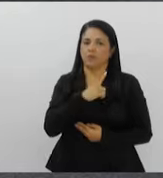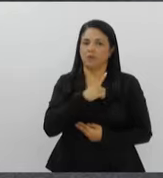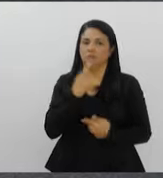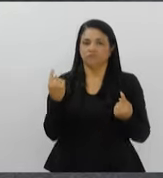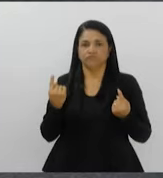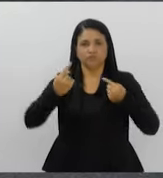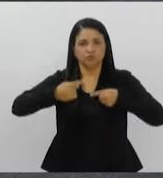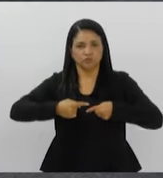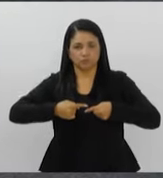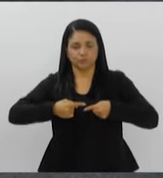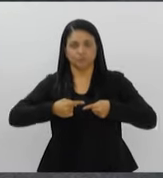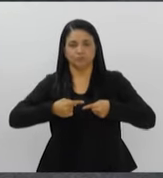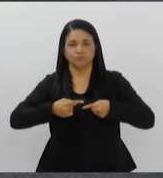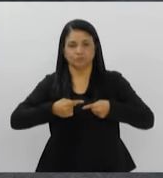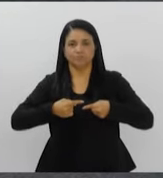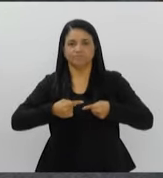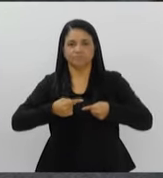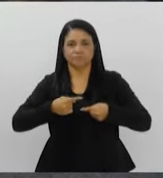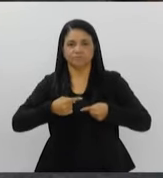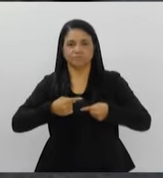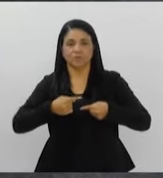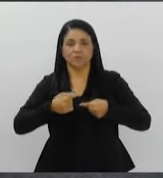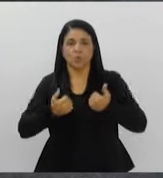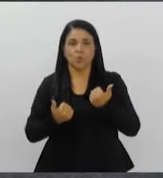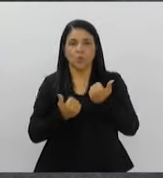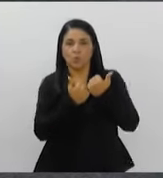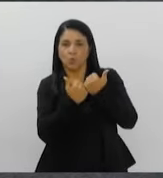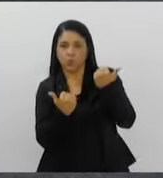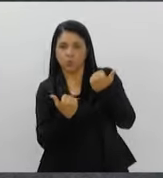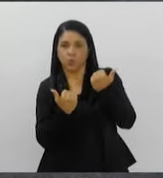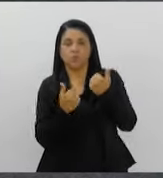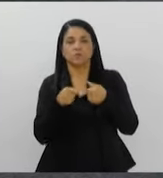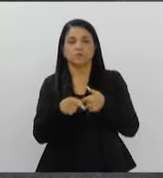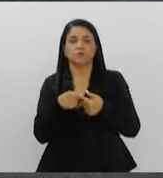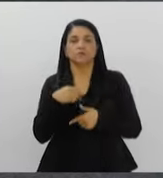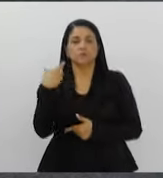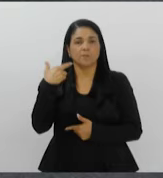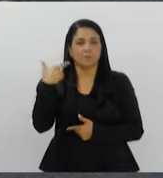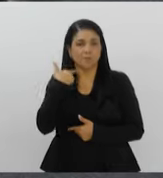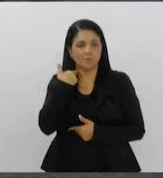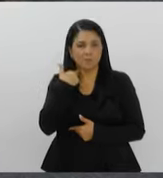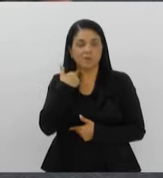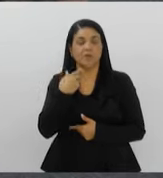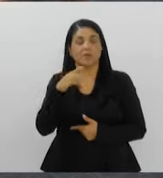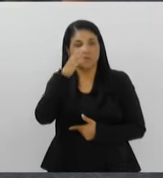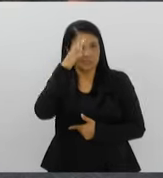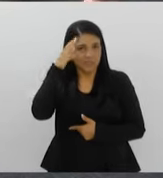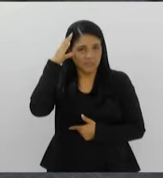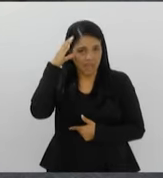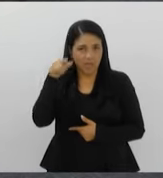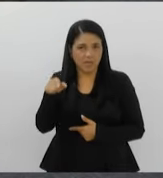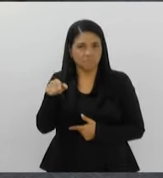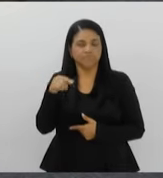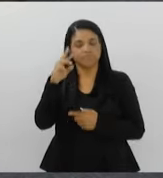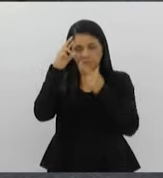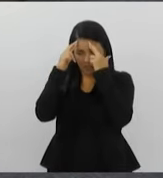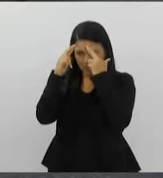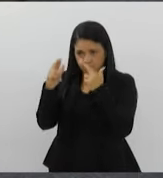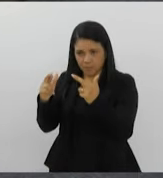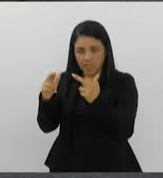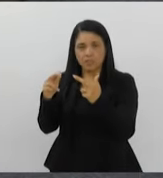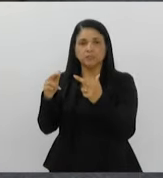disputando o lugar de adjunta na Procuradoria. Deputada Célia, tem os meus respeitos, a